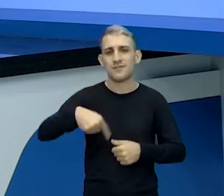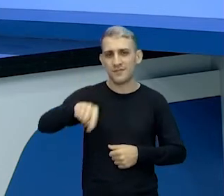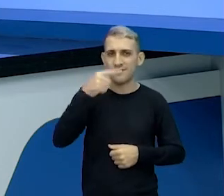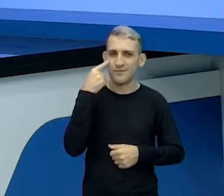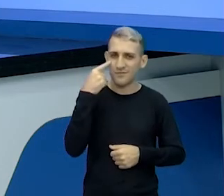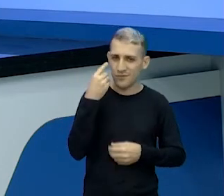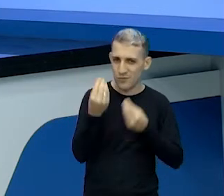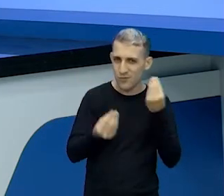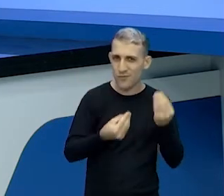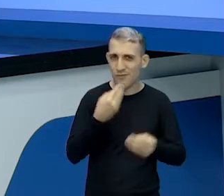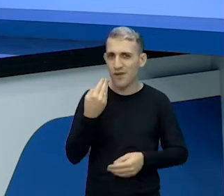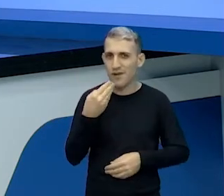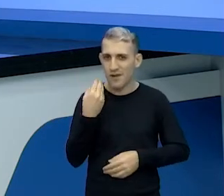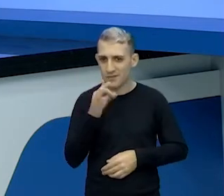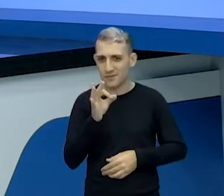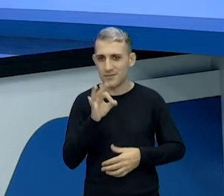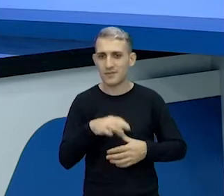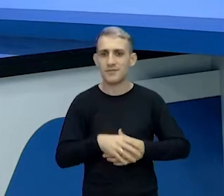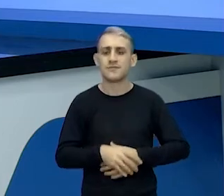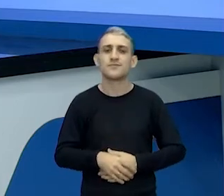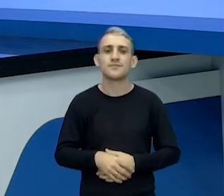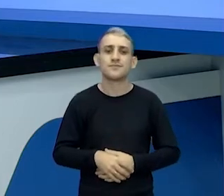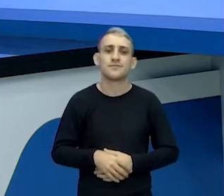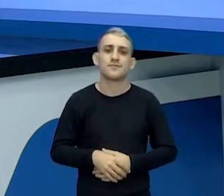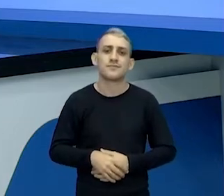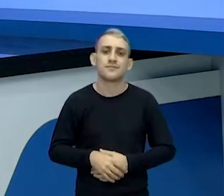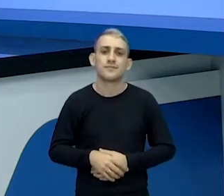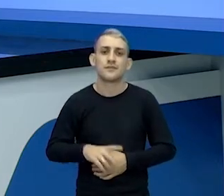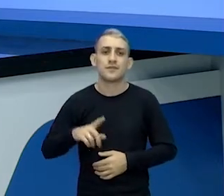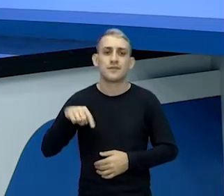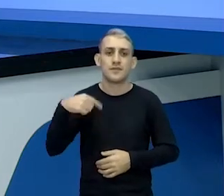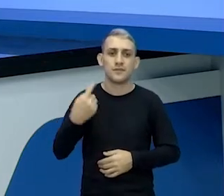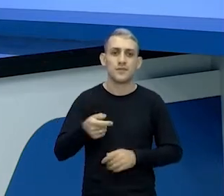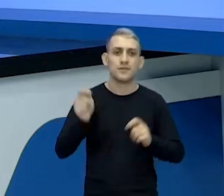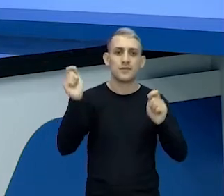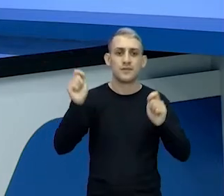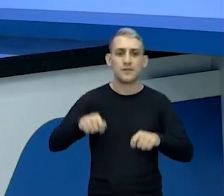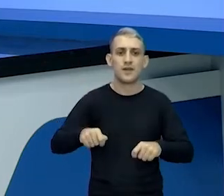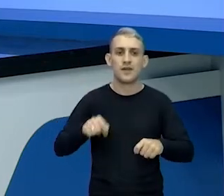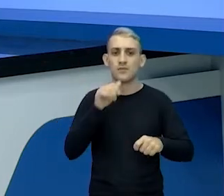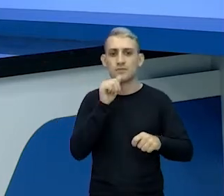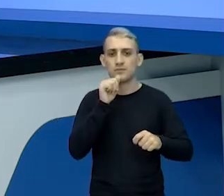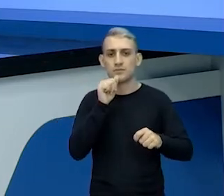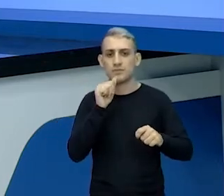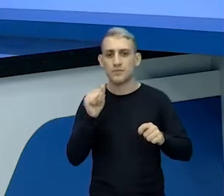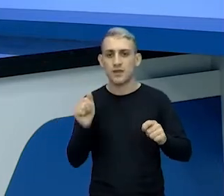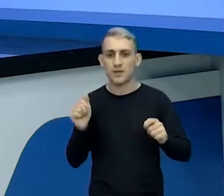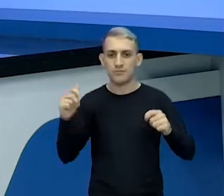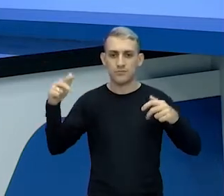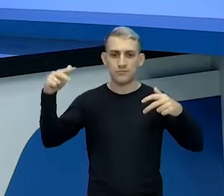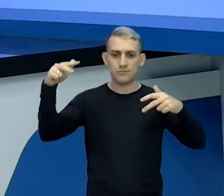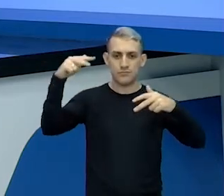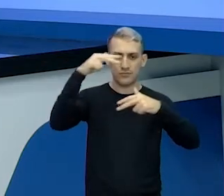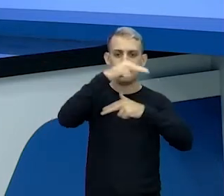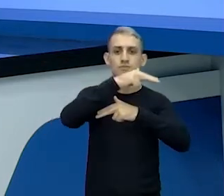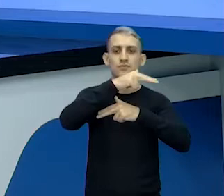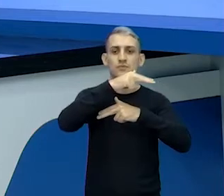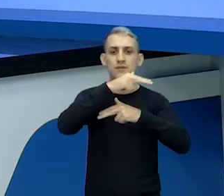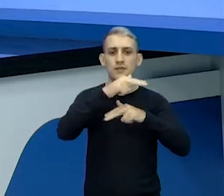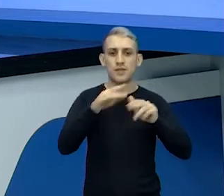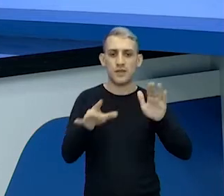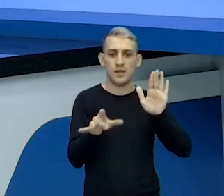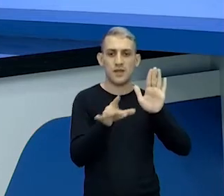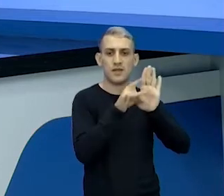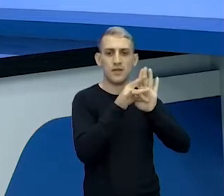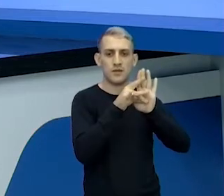facilita? Tá? Então, e aí depois é só recortar o escalímetro e colar